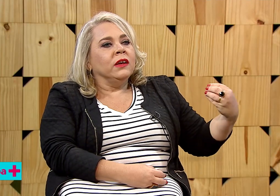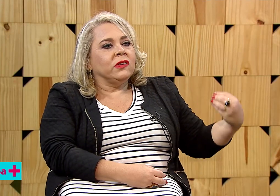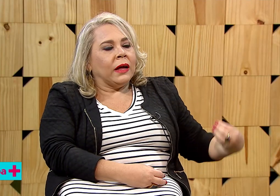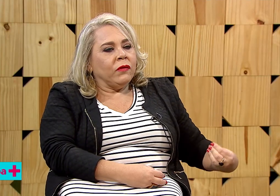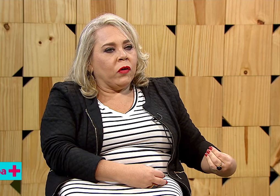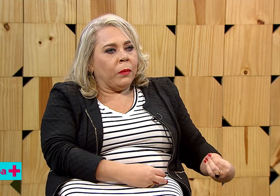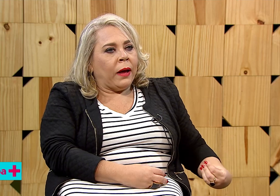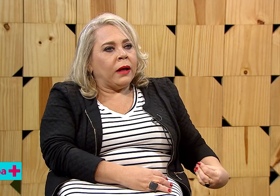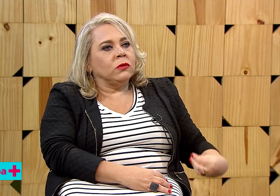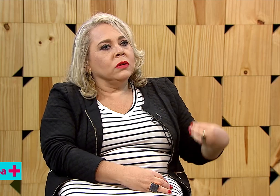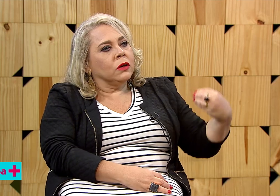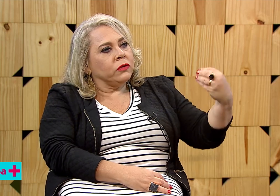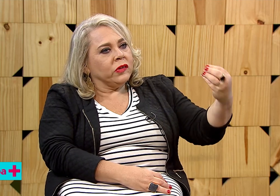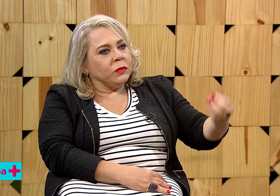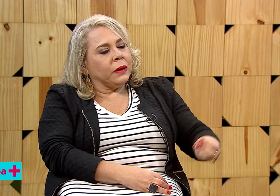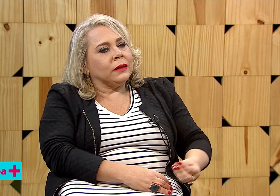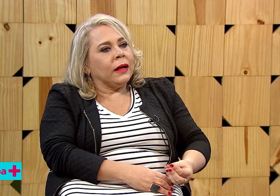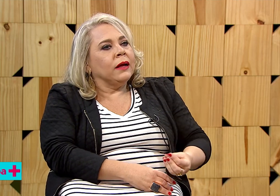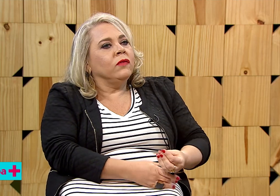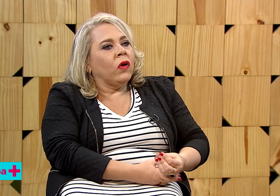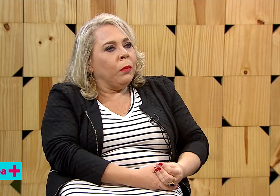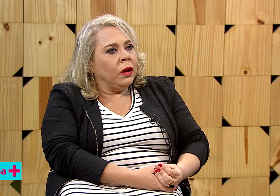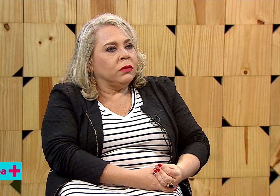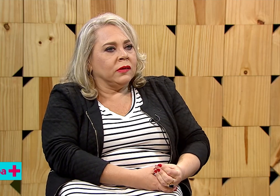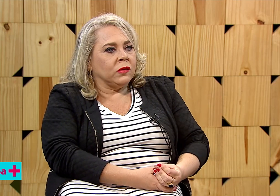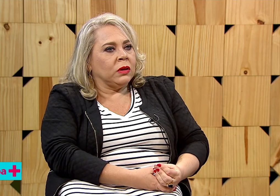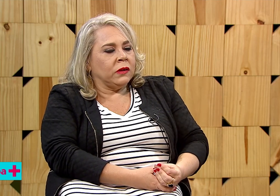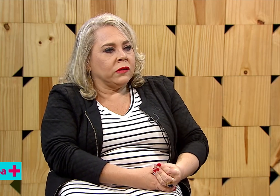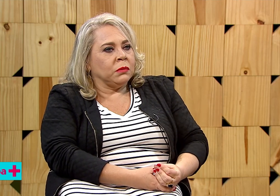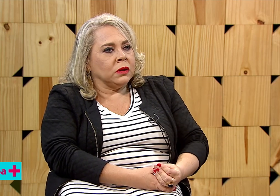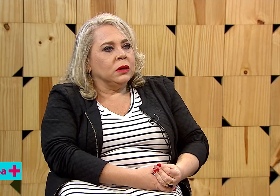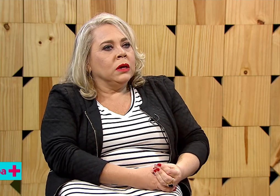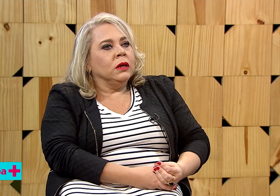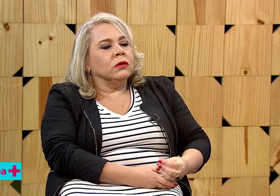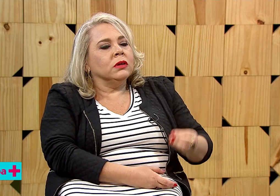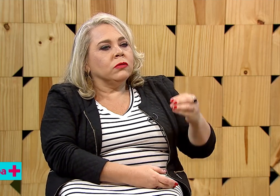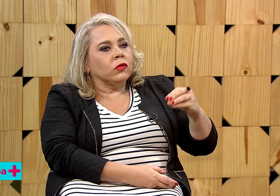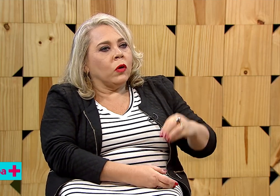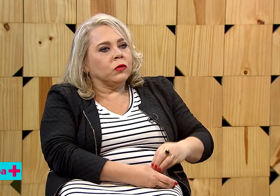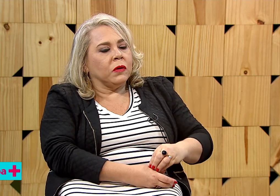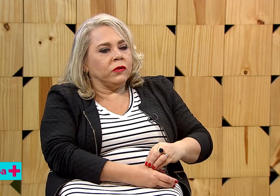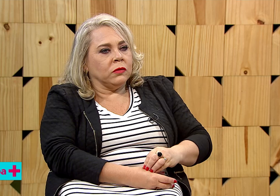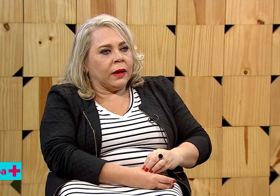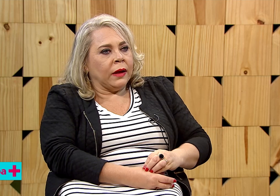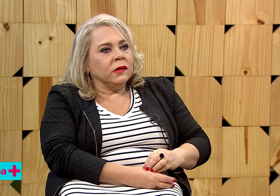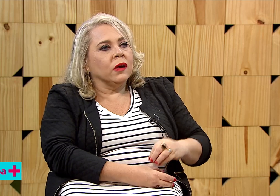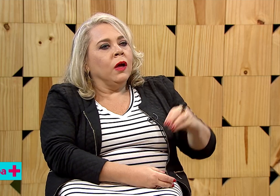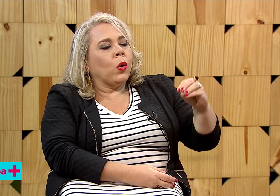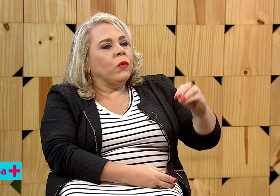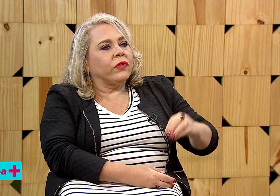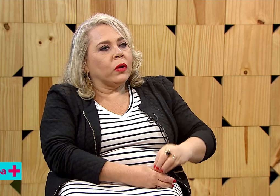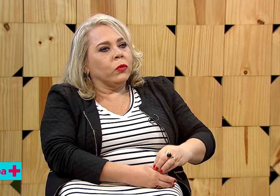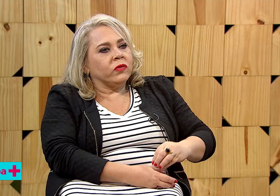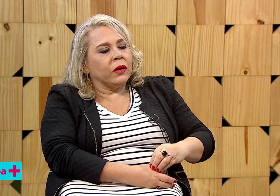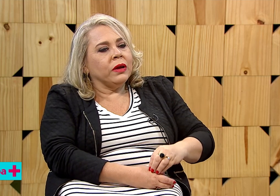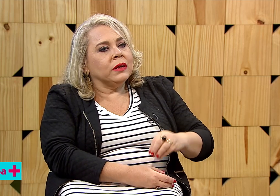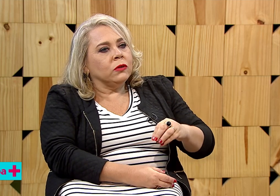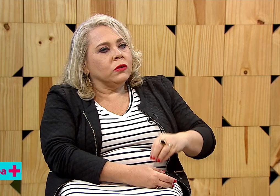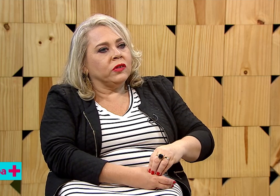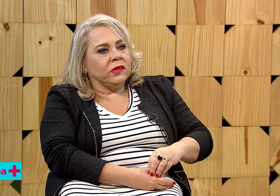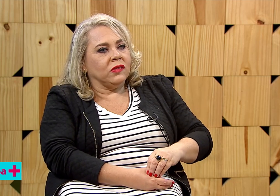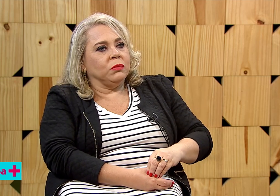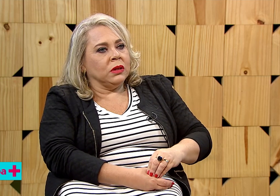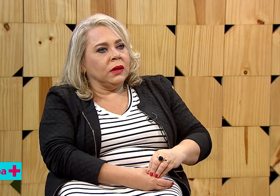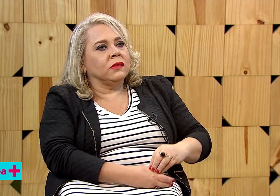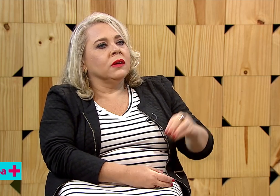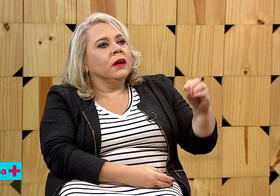precisam estar informado, inclusive para estar informando essas mulheres também. Então não só os profissionais como os